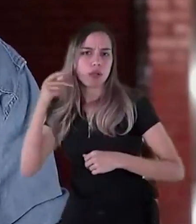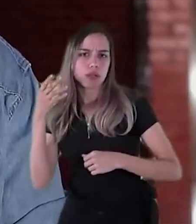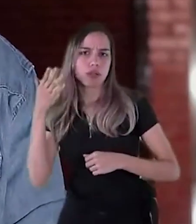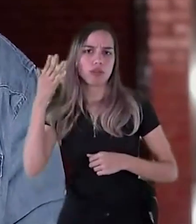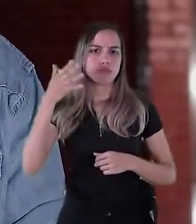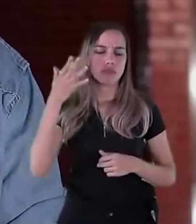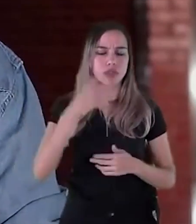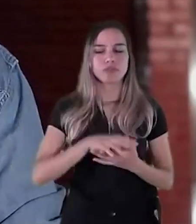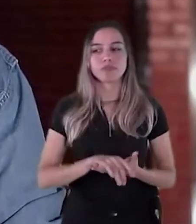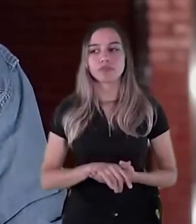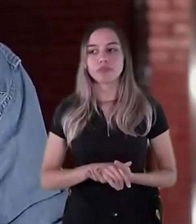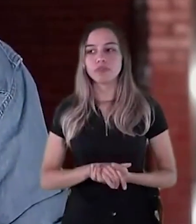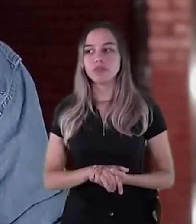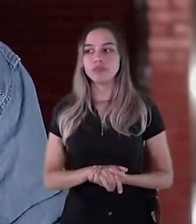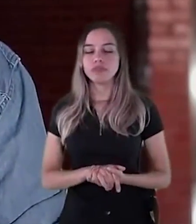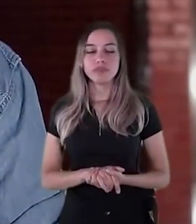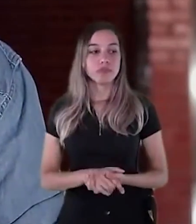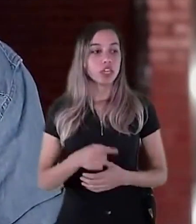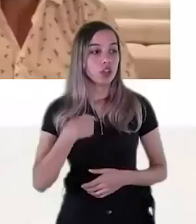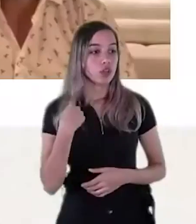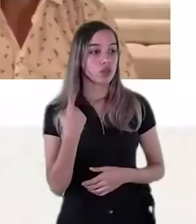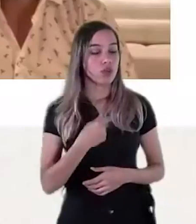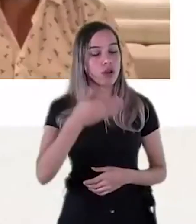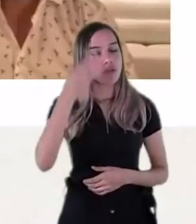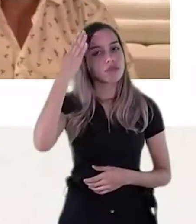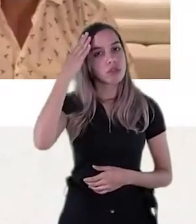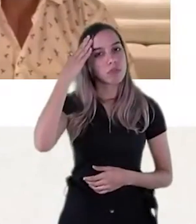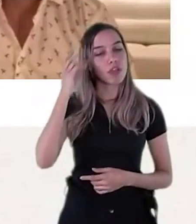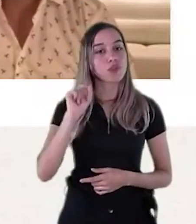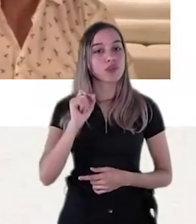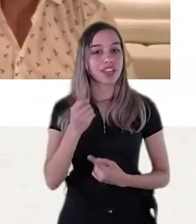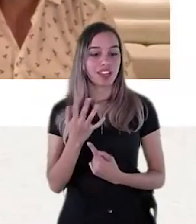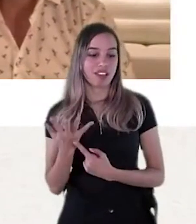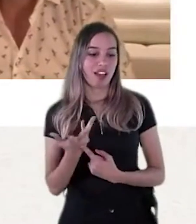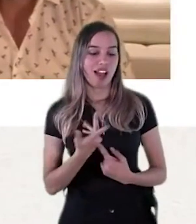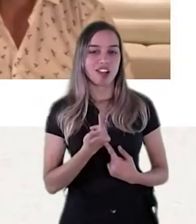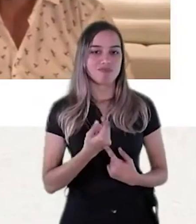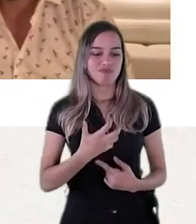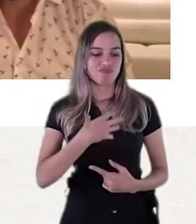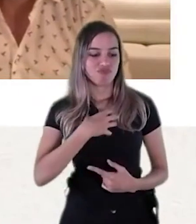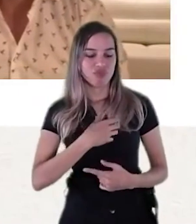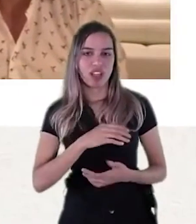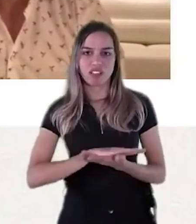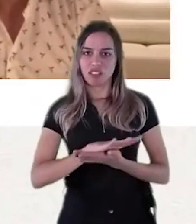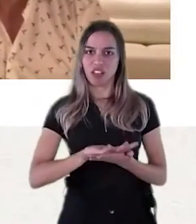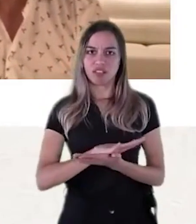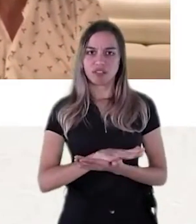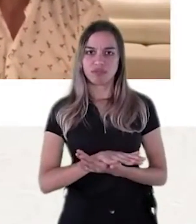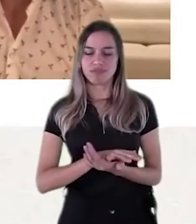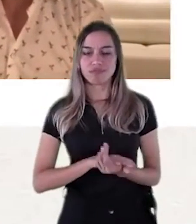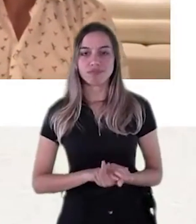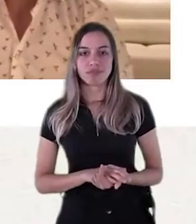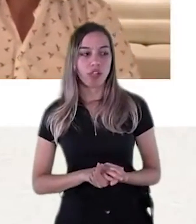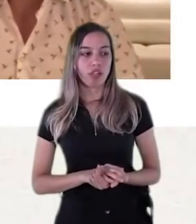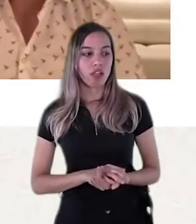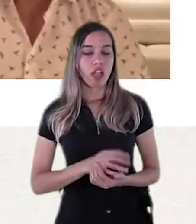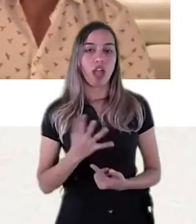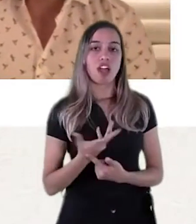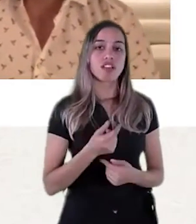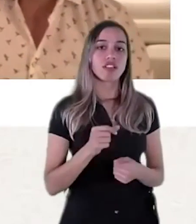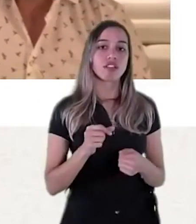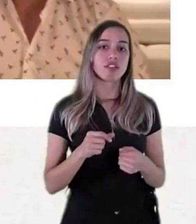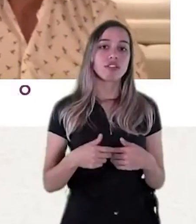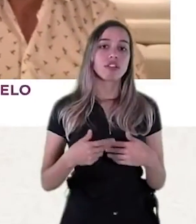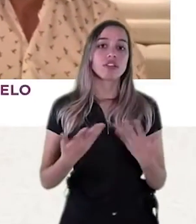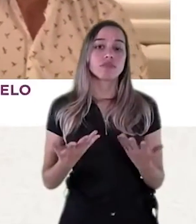muito bem que a arte não serve para nada, além de não servir para nada, para que ela serve?